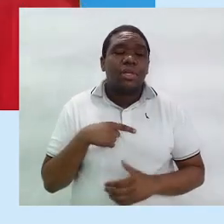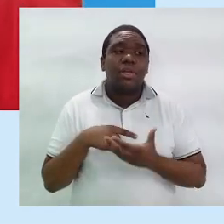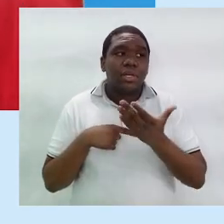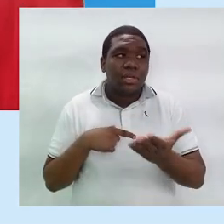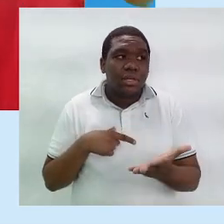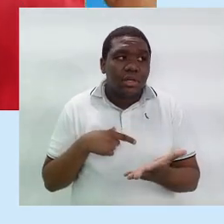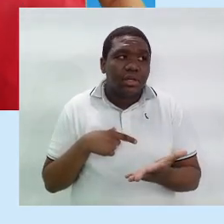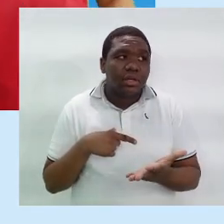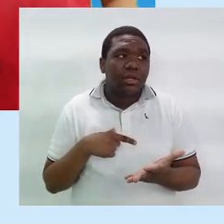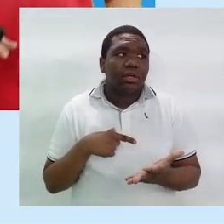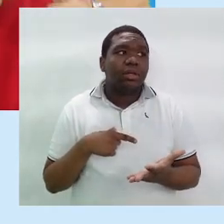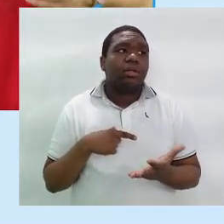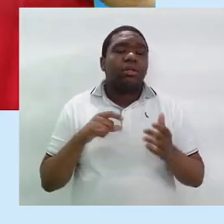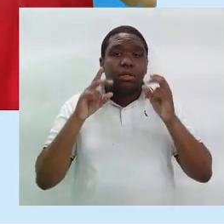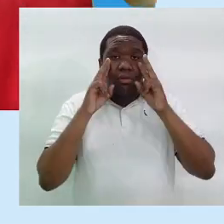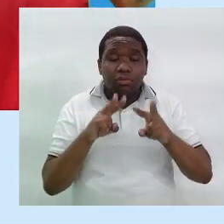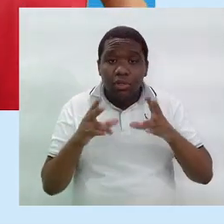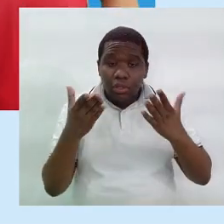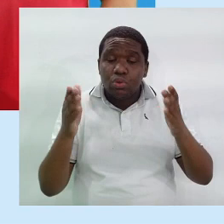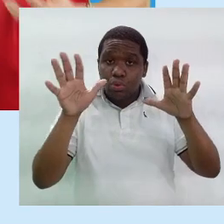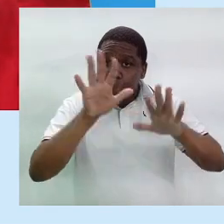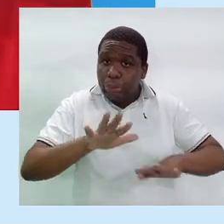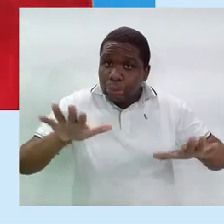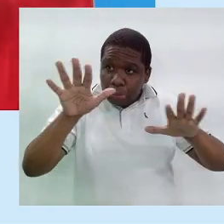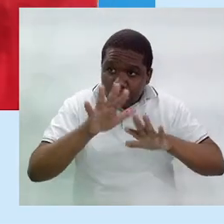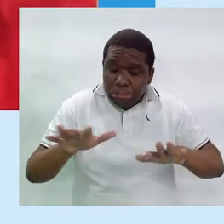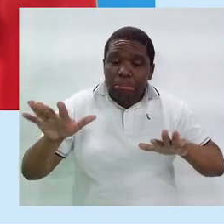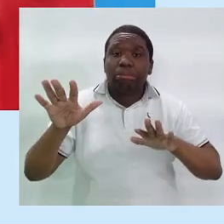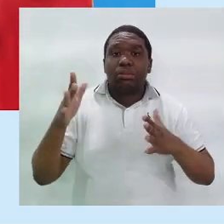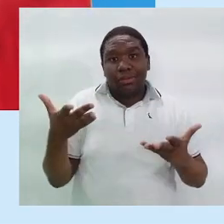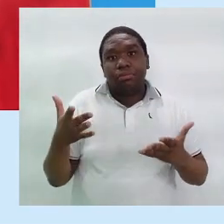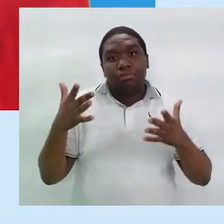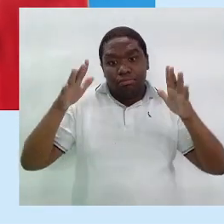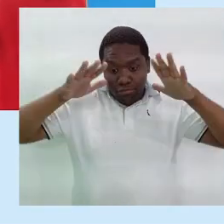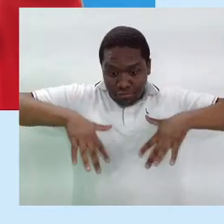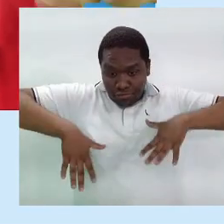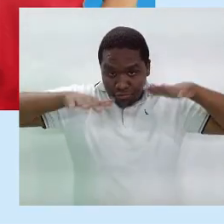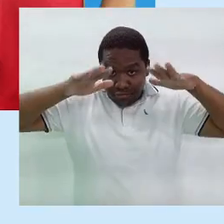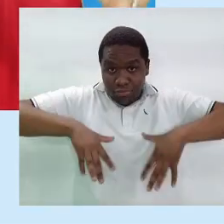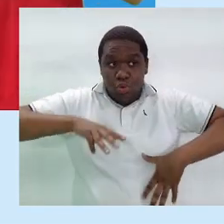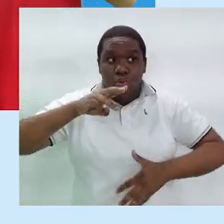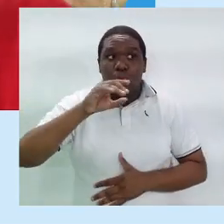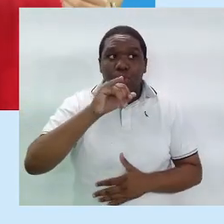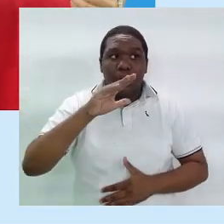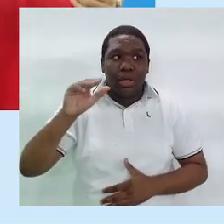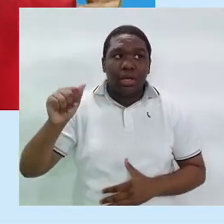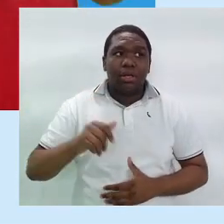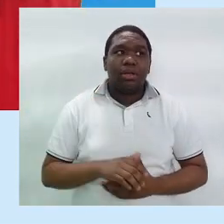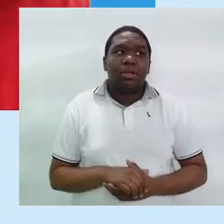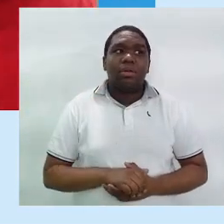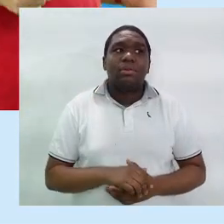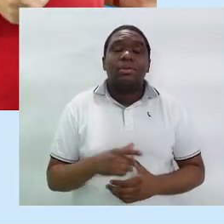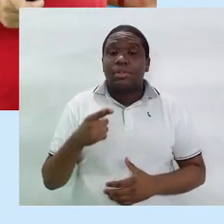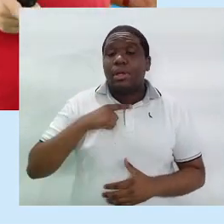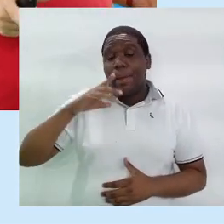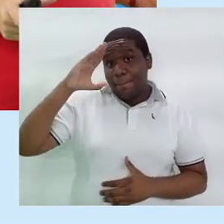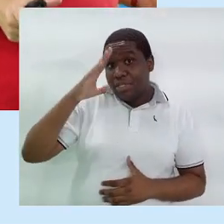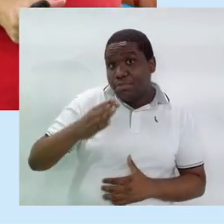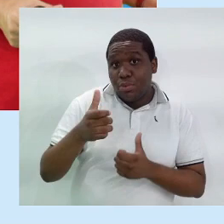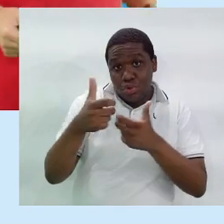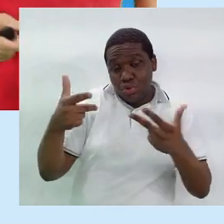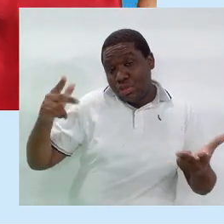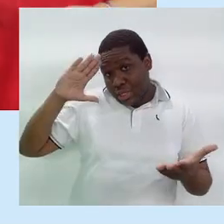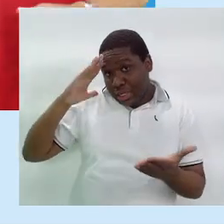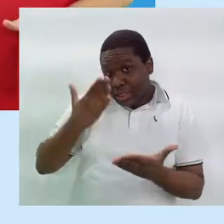aqui, esses objetos, certo? Do ritual wicano. E aqui nós temos principais